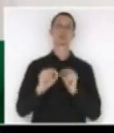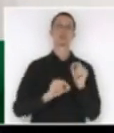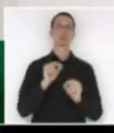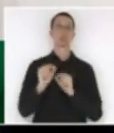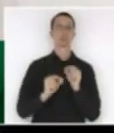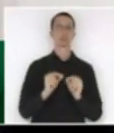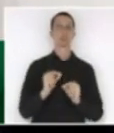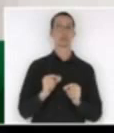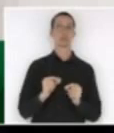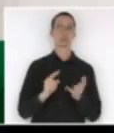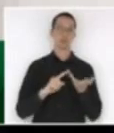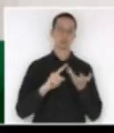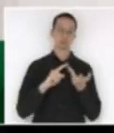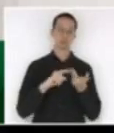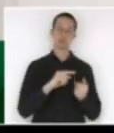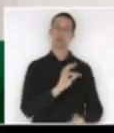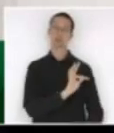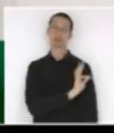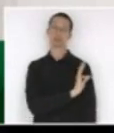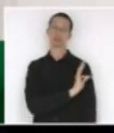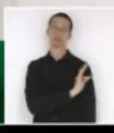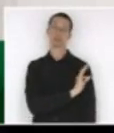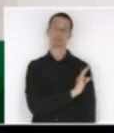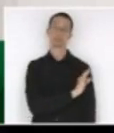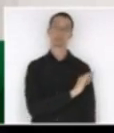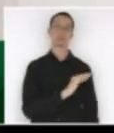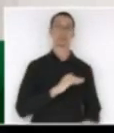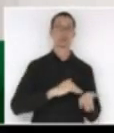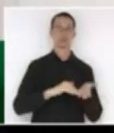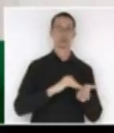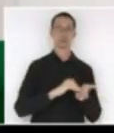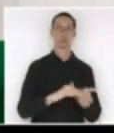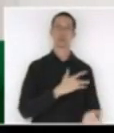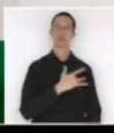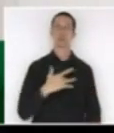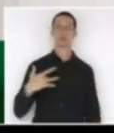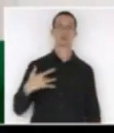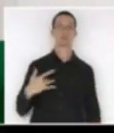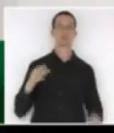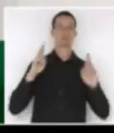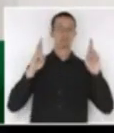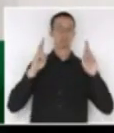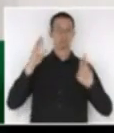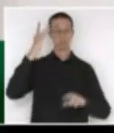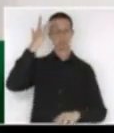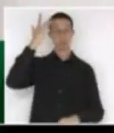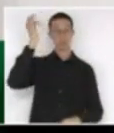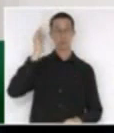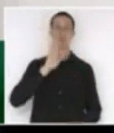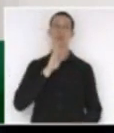da Secretaria de Saúde e nós esperamos que isso aconteça amanhã à tarde. Eu tinha